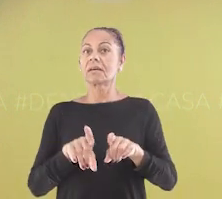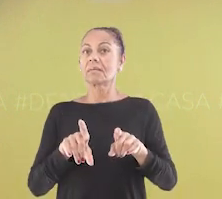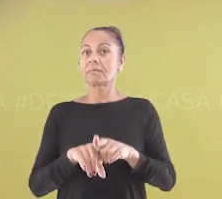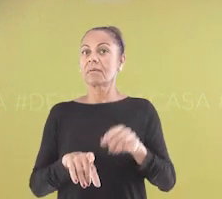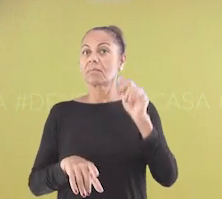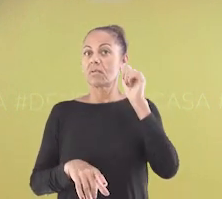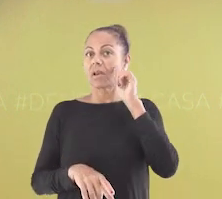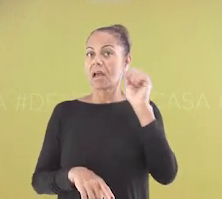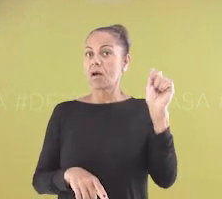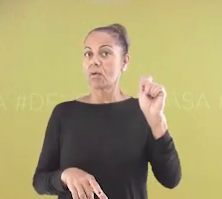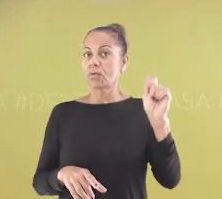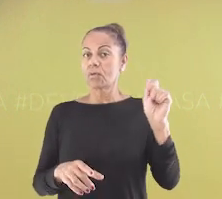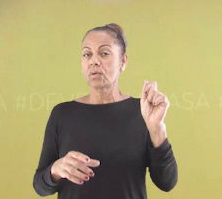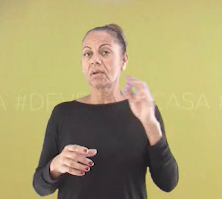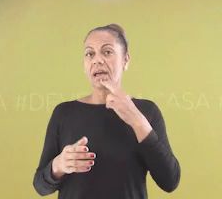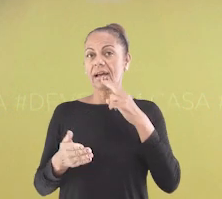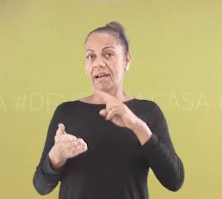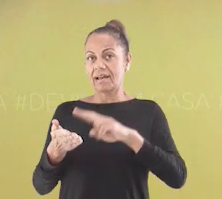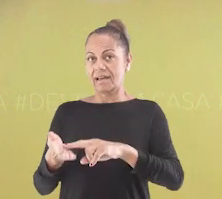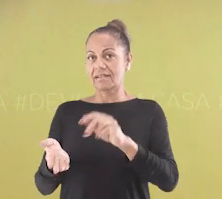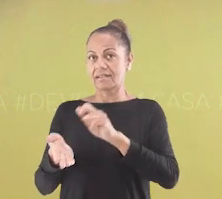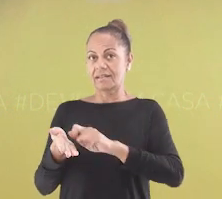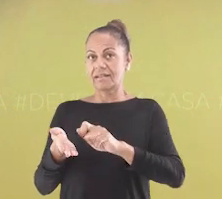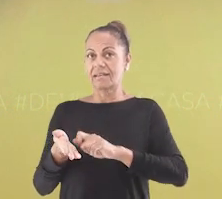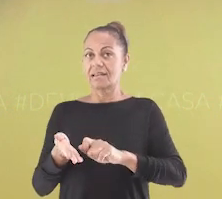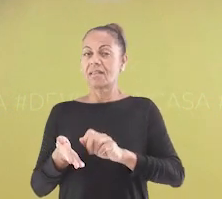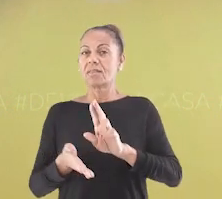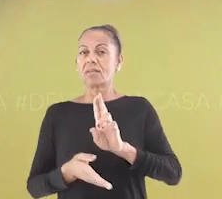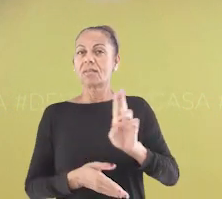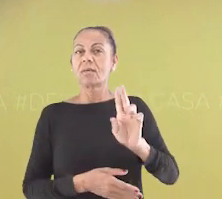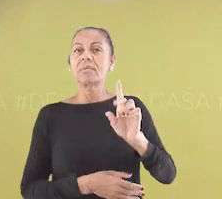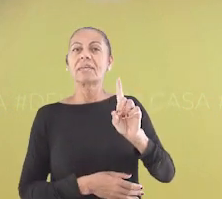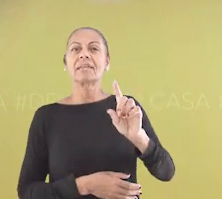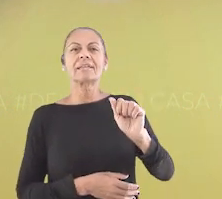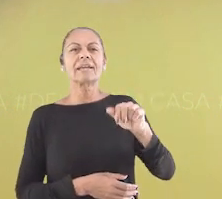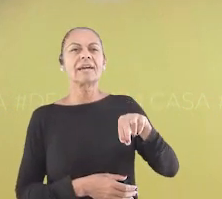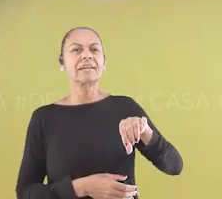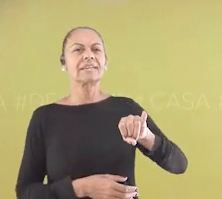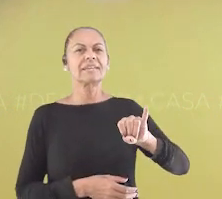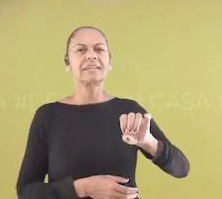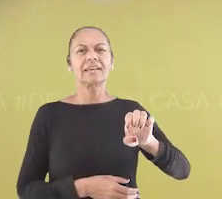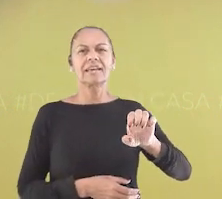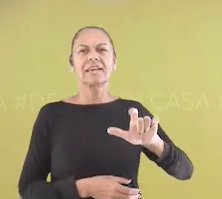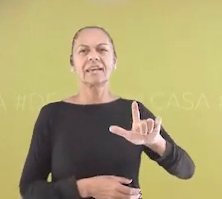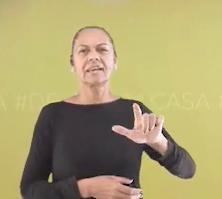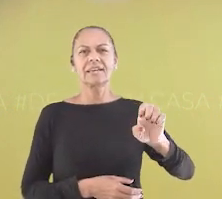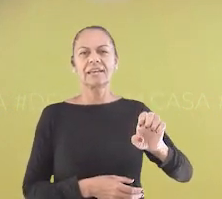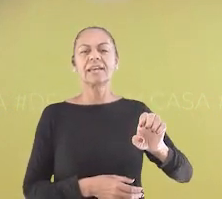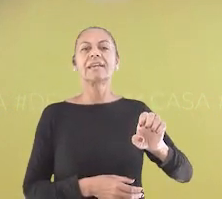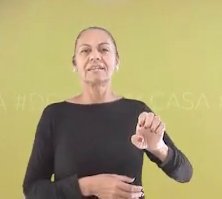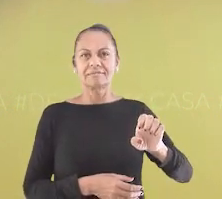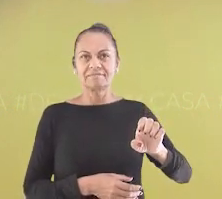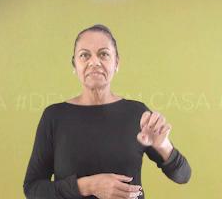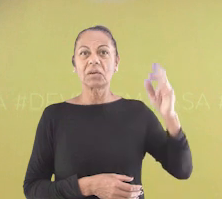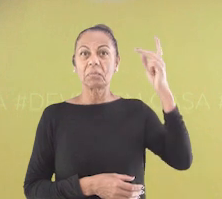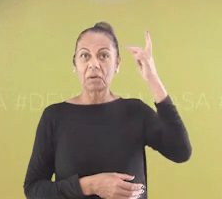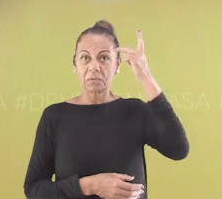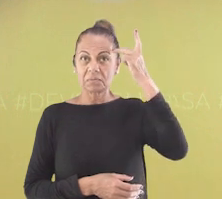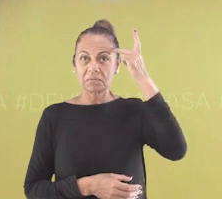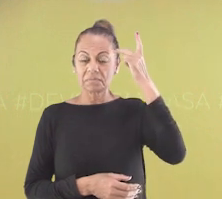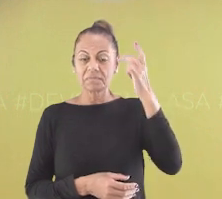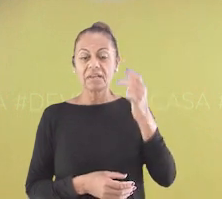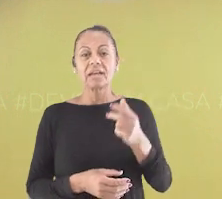2004. E ao final, temos o nome da autora da carta e o local de onde ela escreveu. Daniele Luiza de